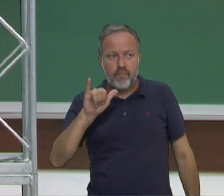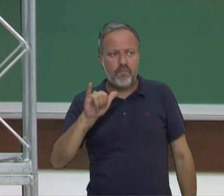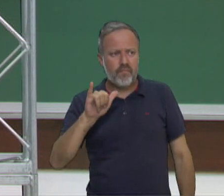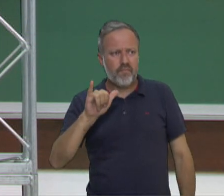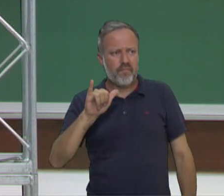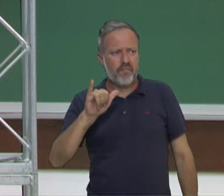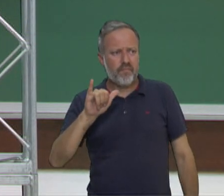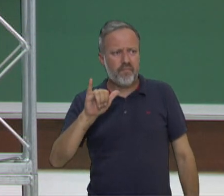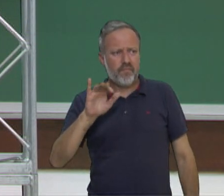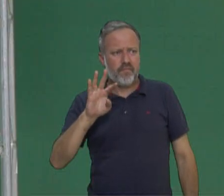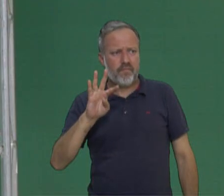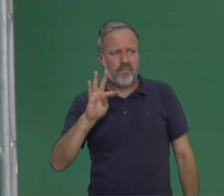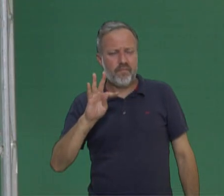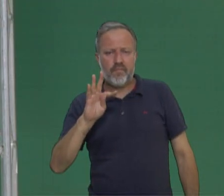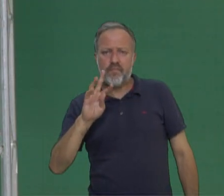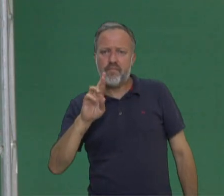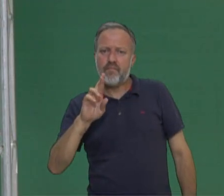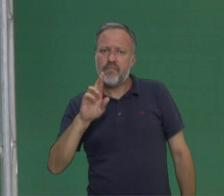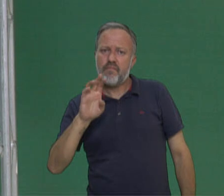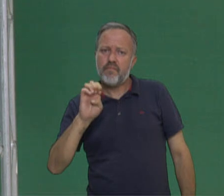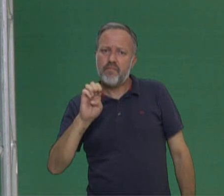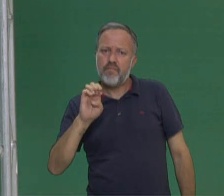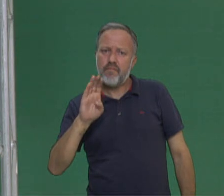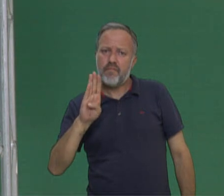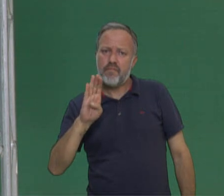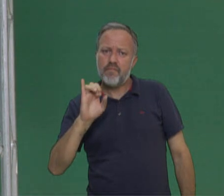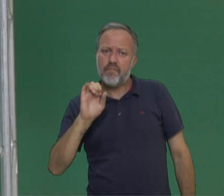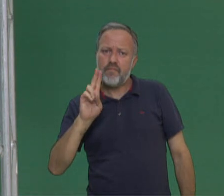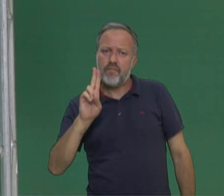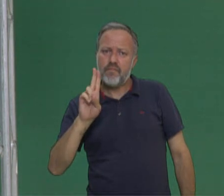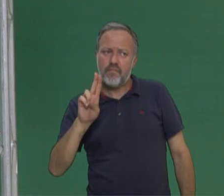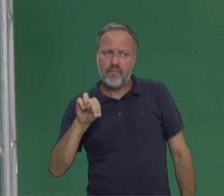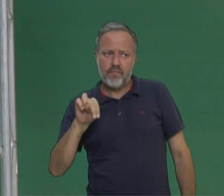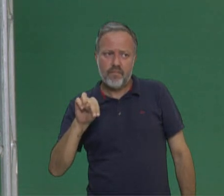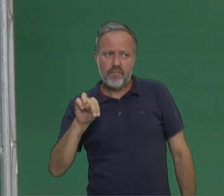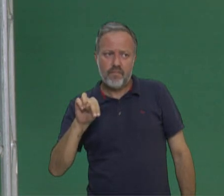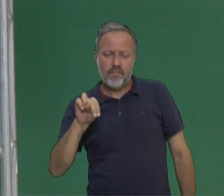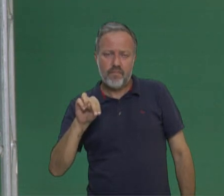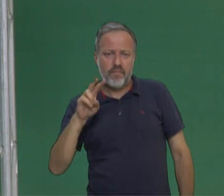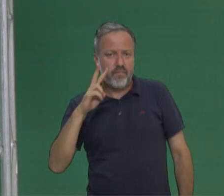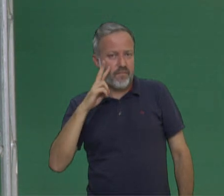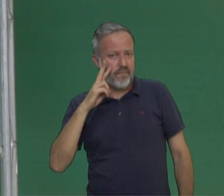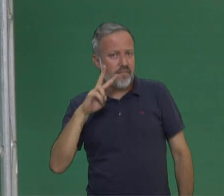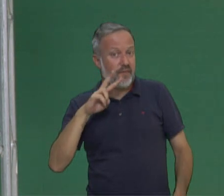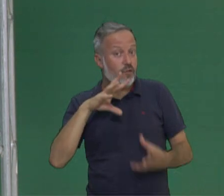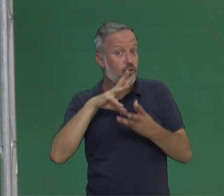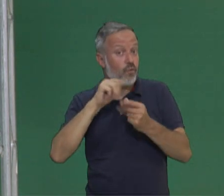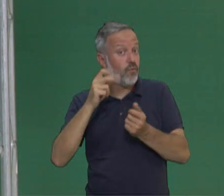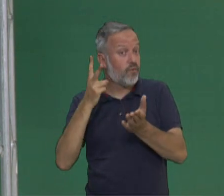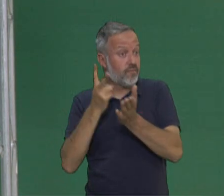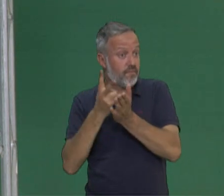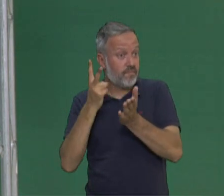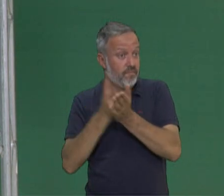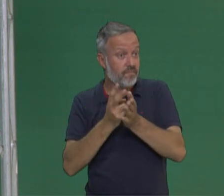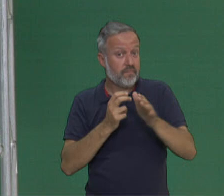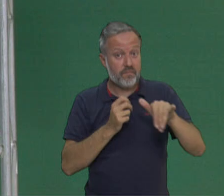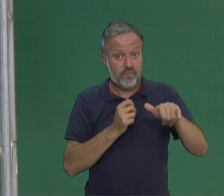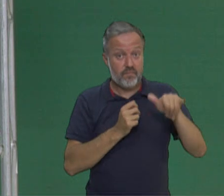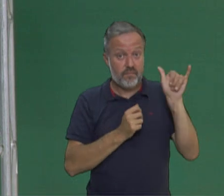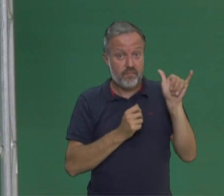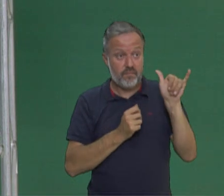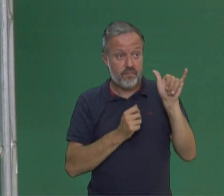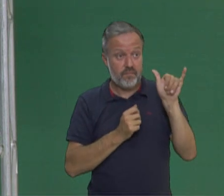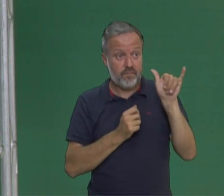escrito em latim, iterbium. O símbolo dele no mundo inteiro será YB. Reparem,